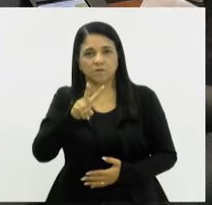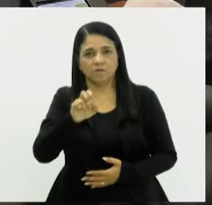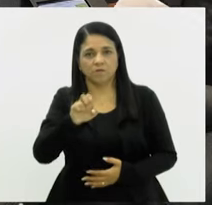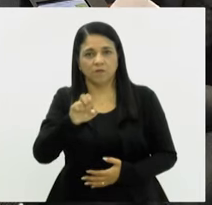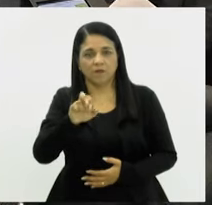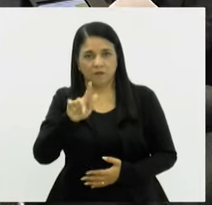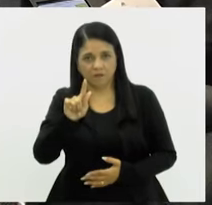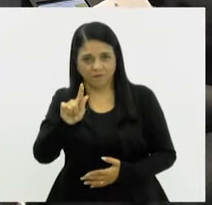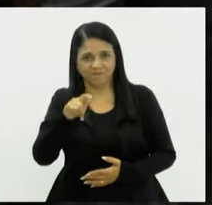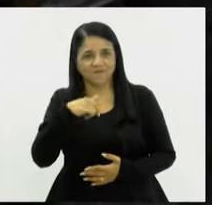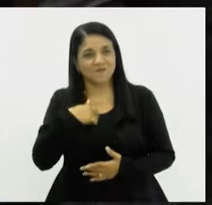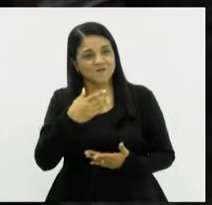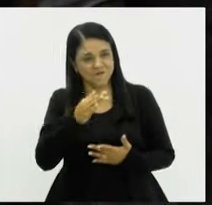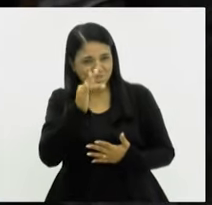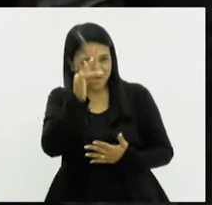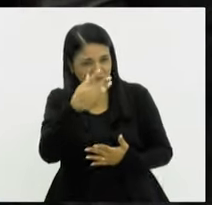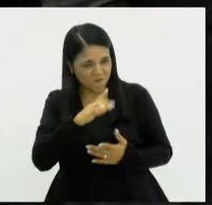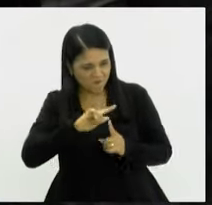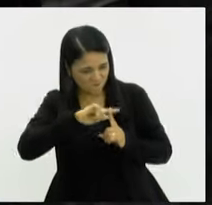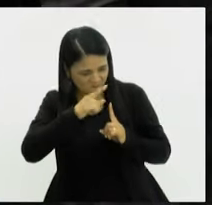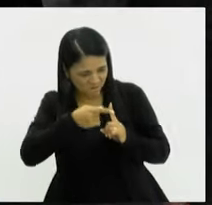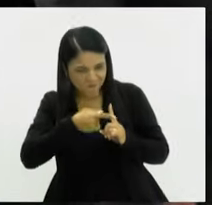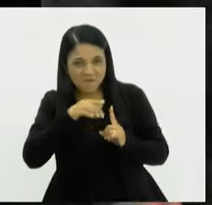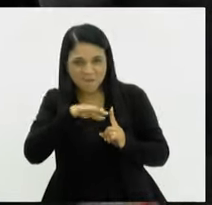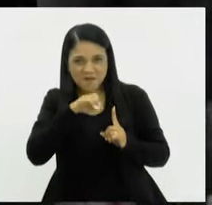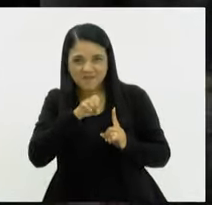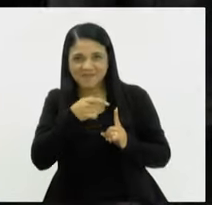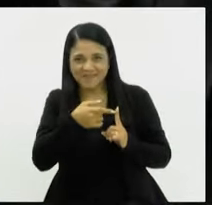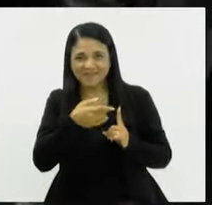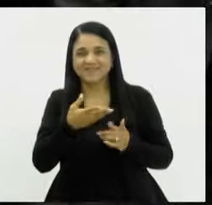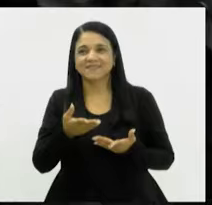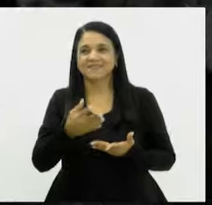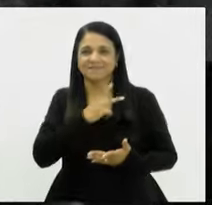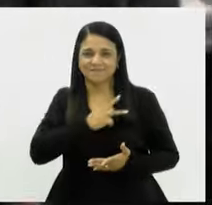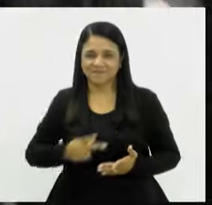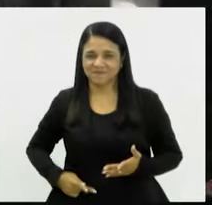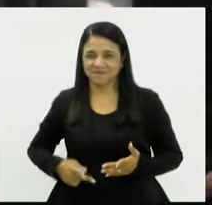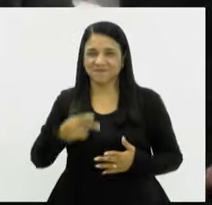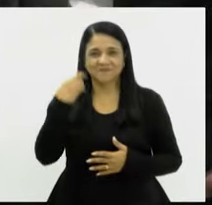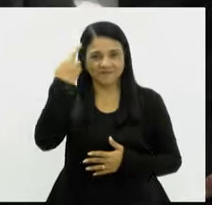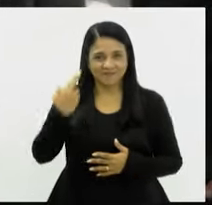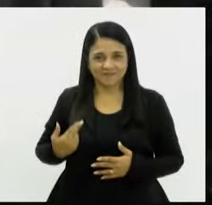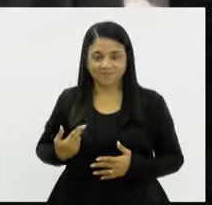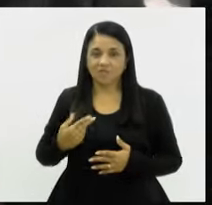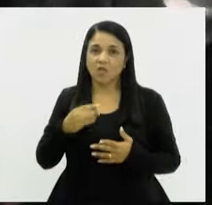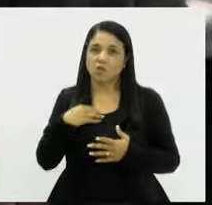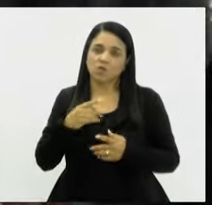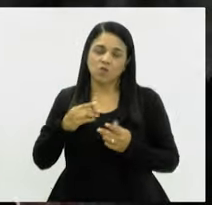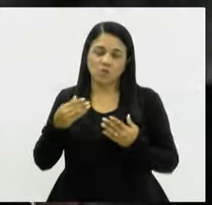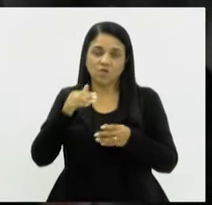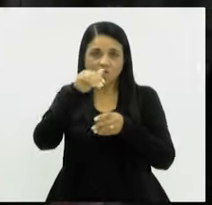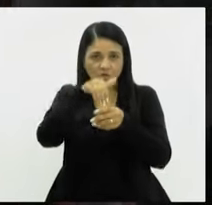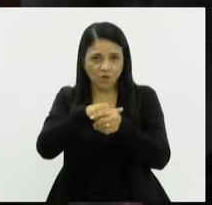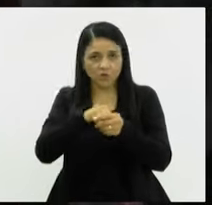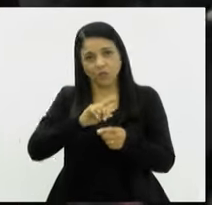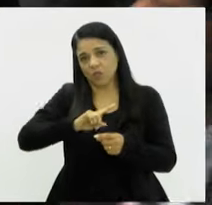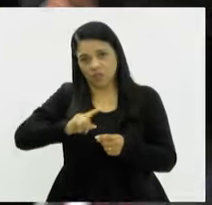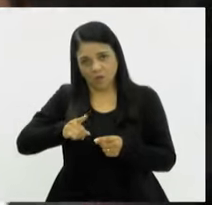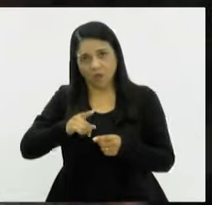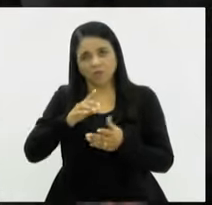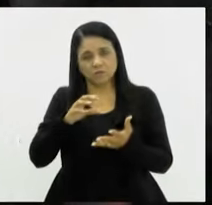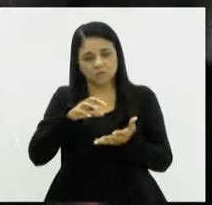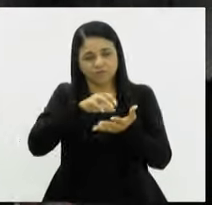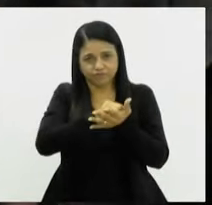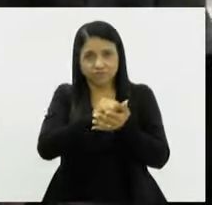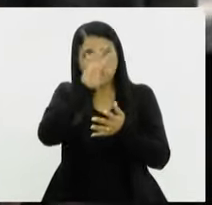honra. Grande presidente. Caminhar o voto, não, que o sistema não está funcionando. Mas pede para computar meu voto ali no painel,